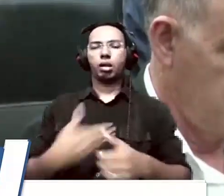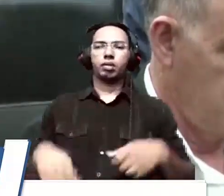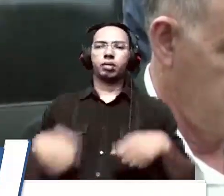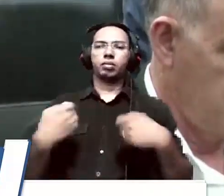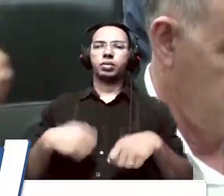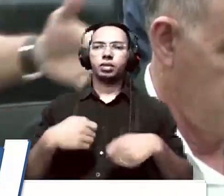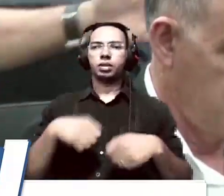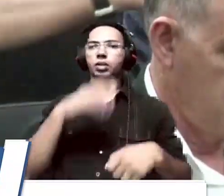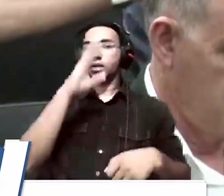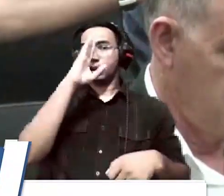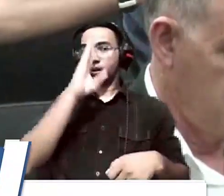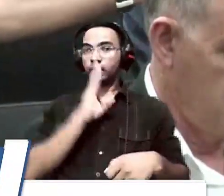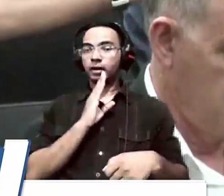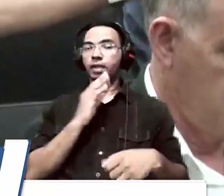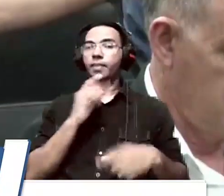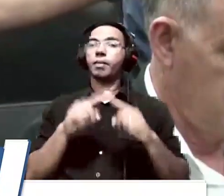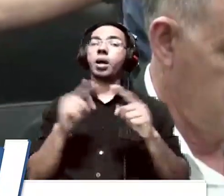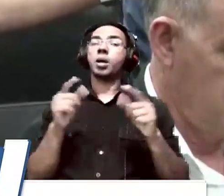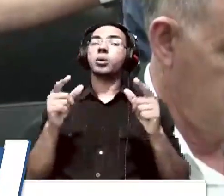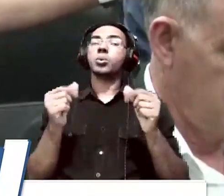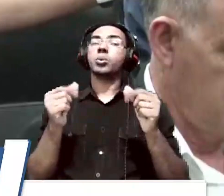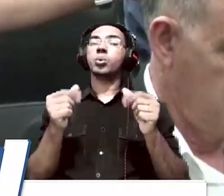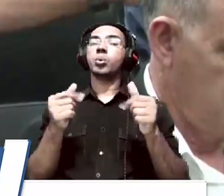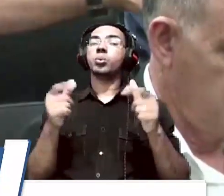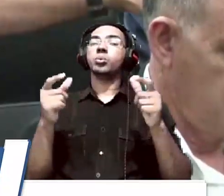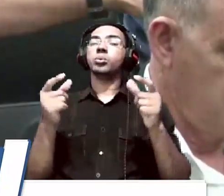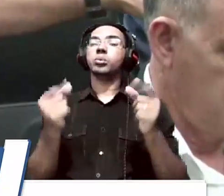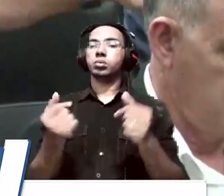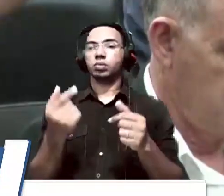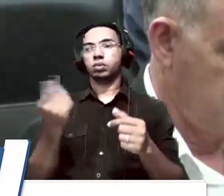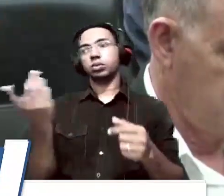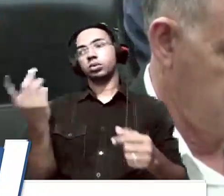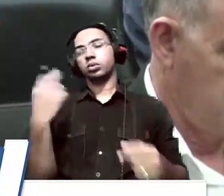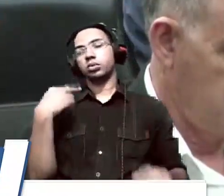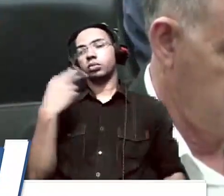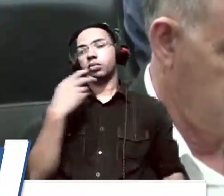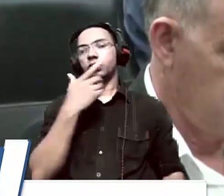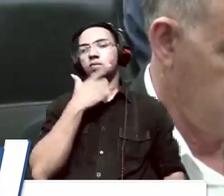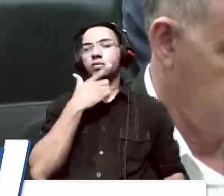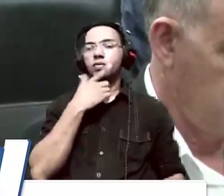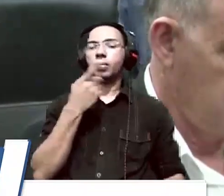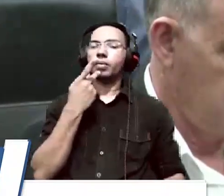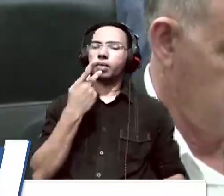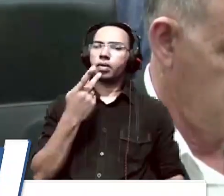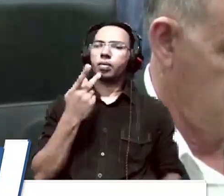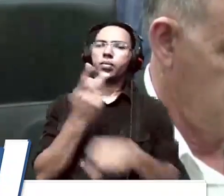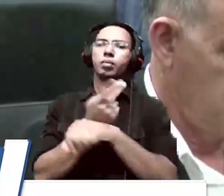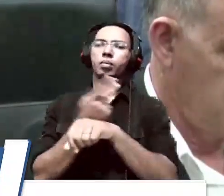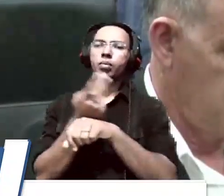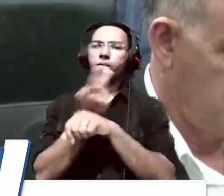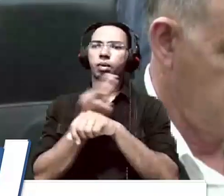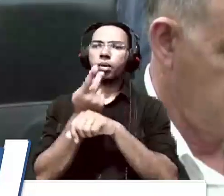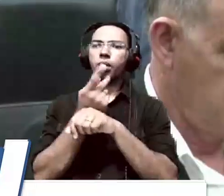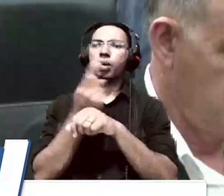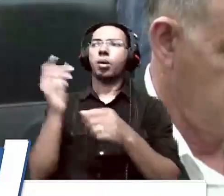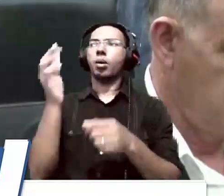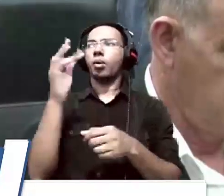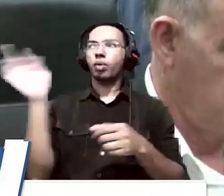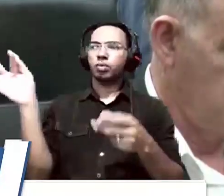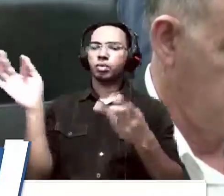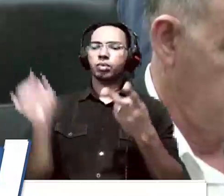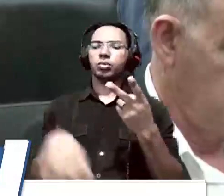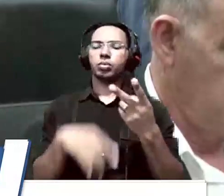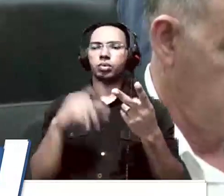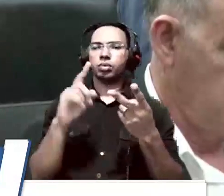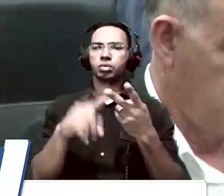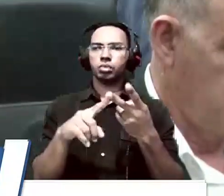onde vem esse dinheiro? Provavelmente o Gilson pode também falar, podemos buscar recursos federais, podemos buscar